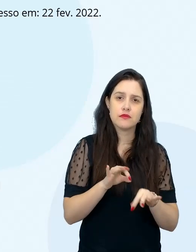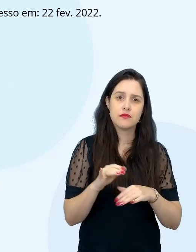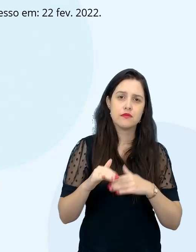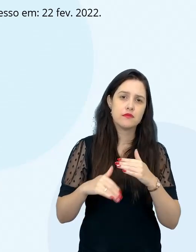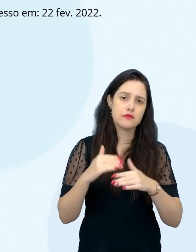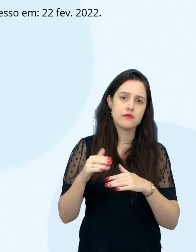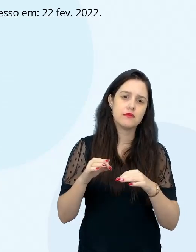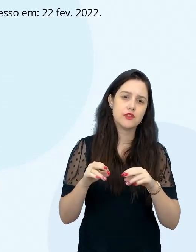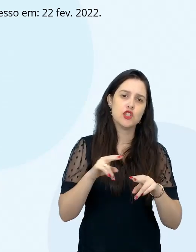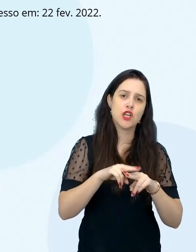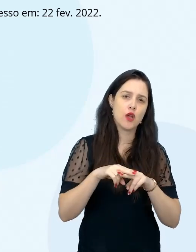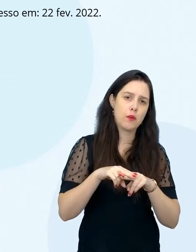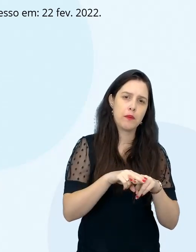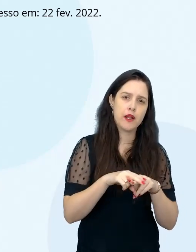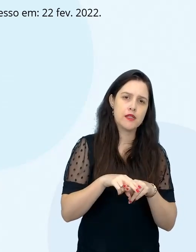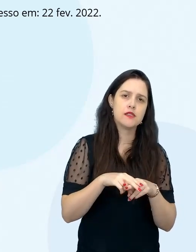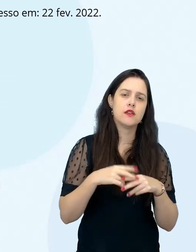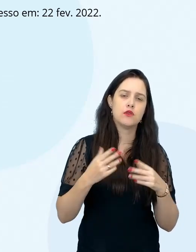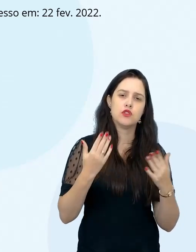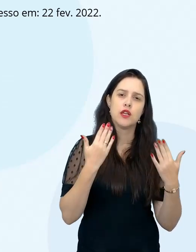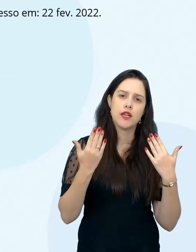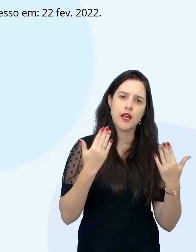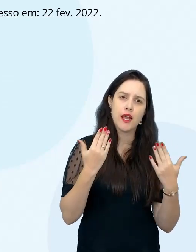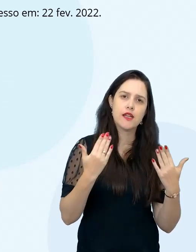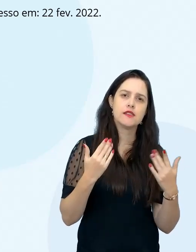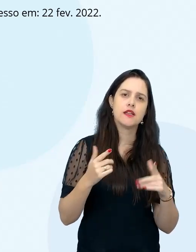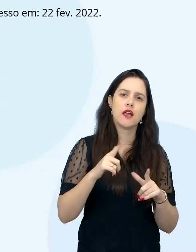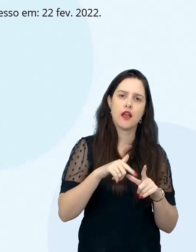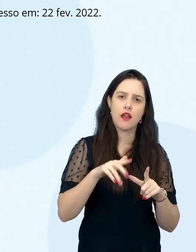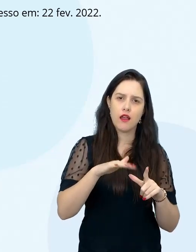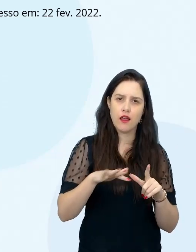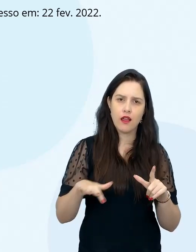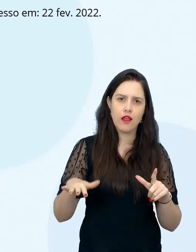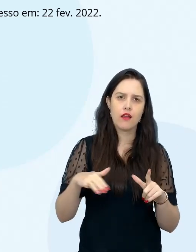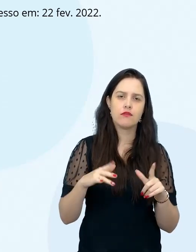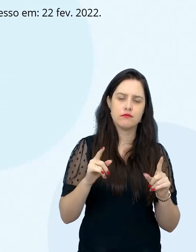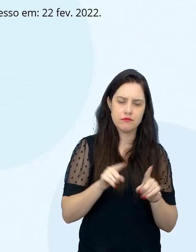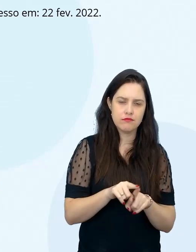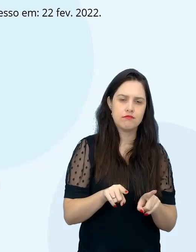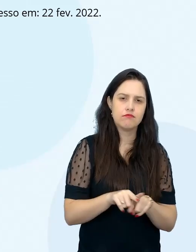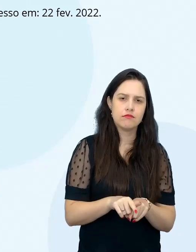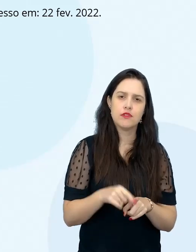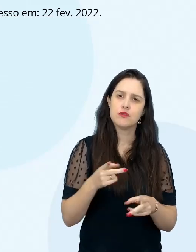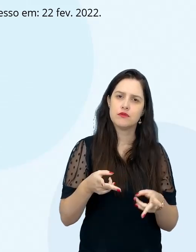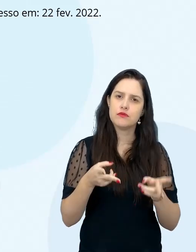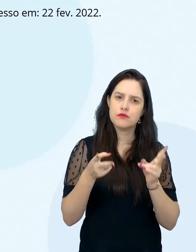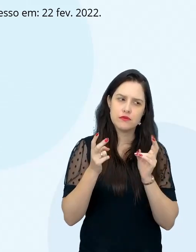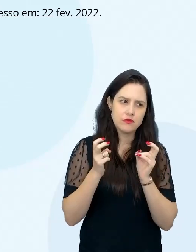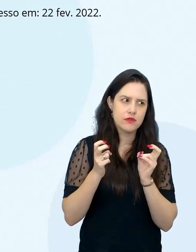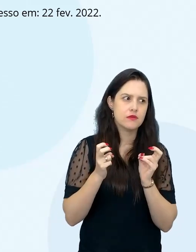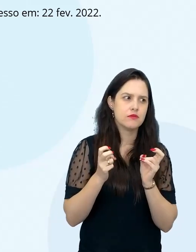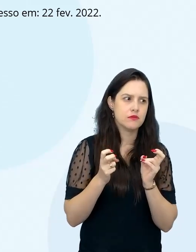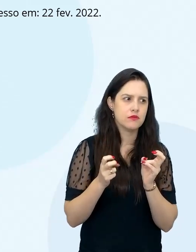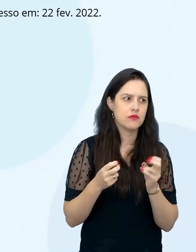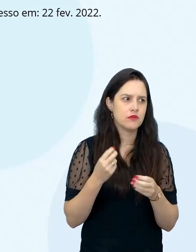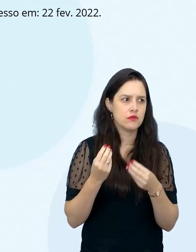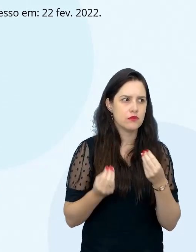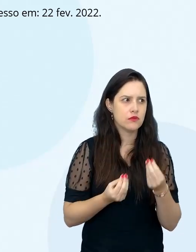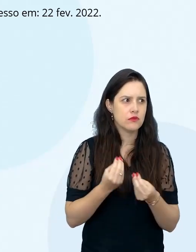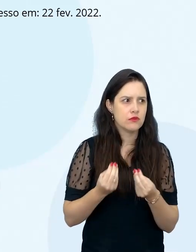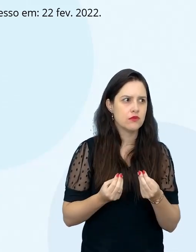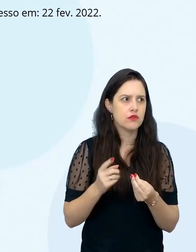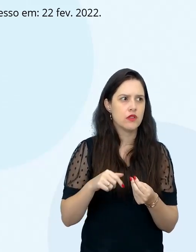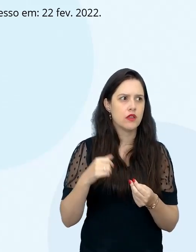de recuperação, bem como a análise da etapa de contextualização da metodologia. Vocês perceberam que a etapa de contextualização é